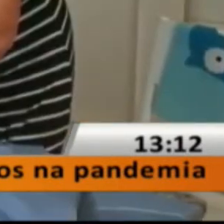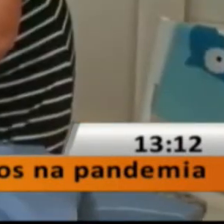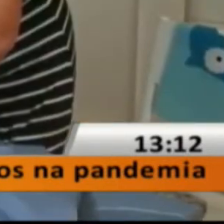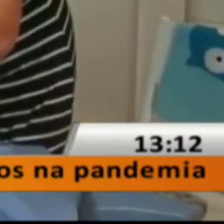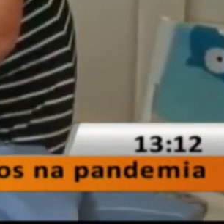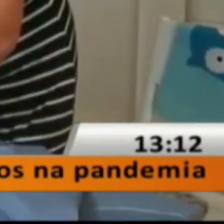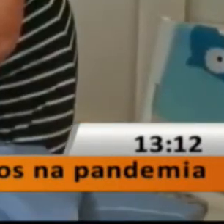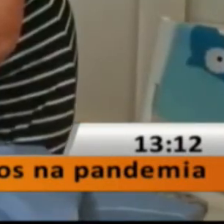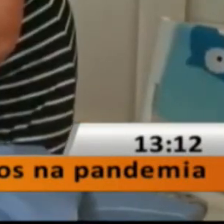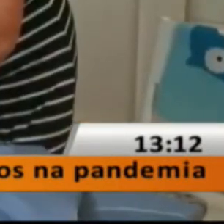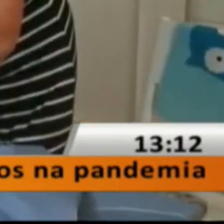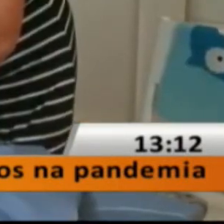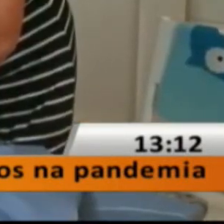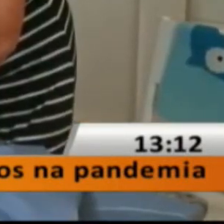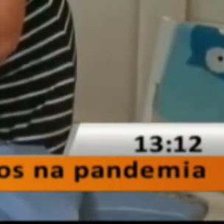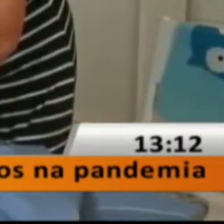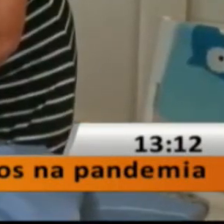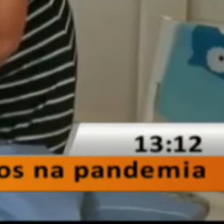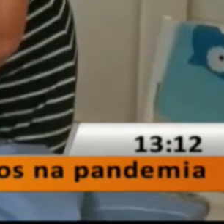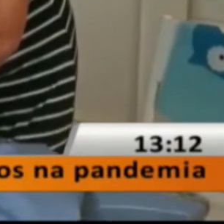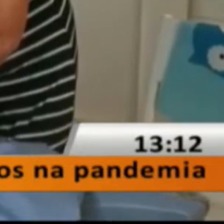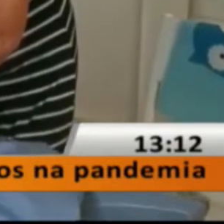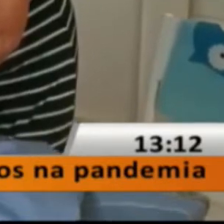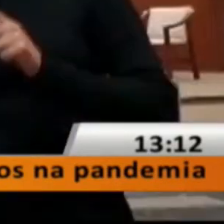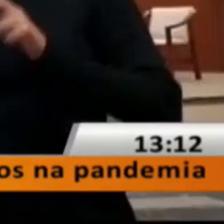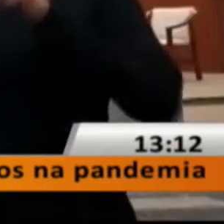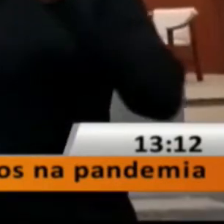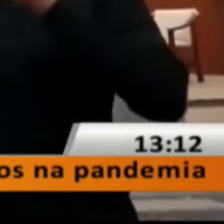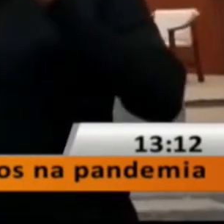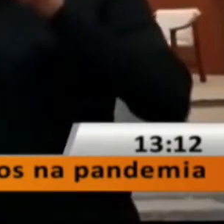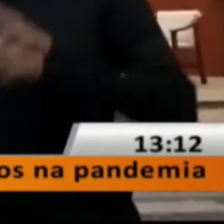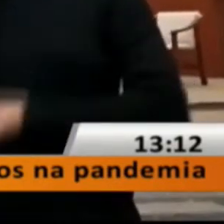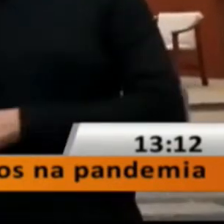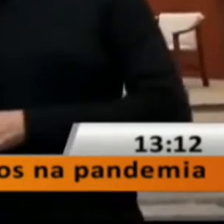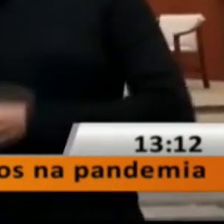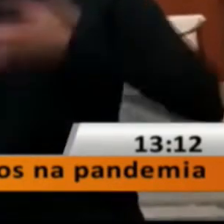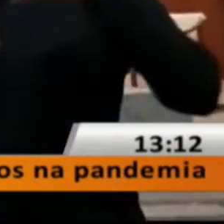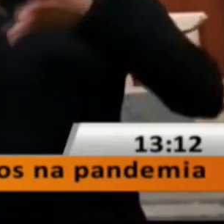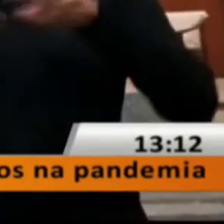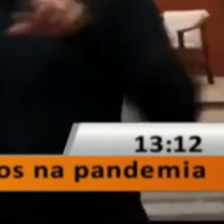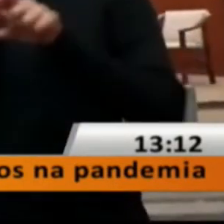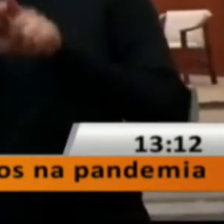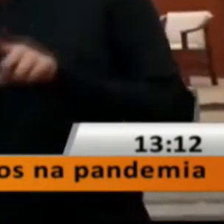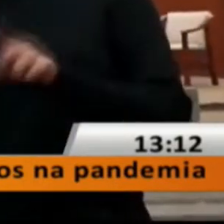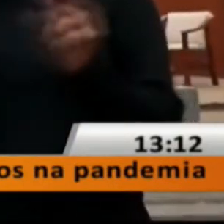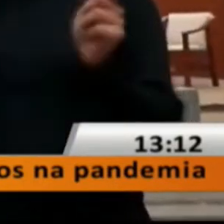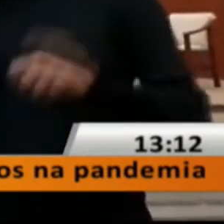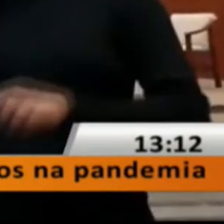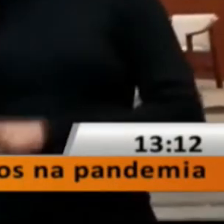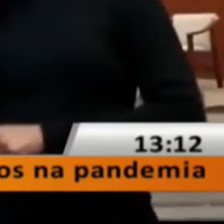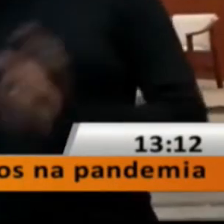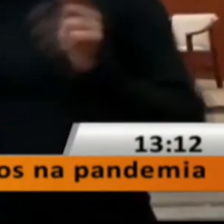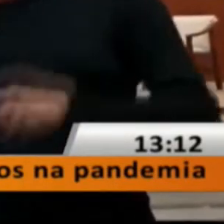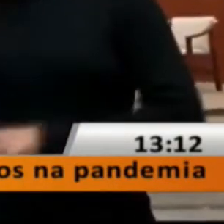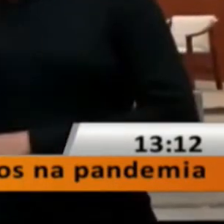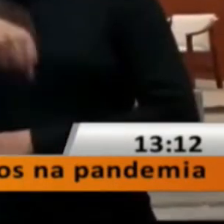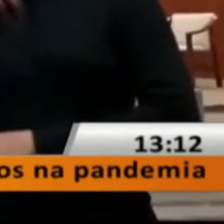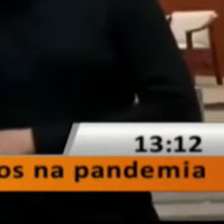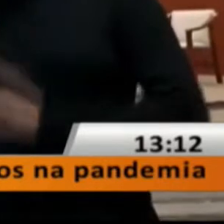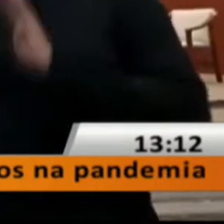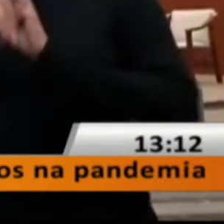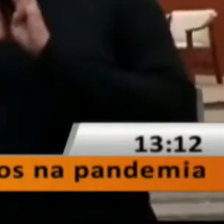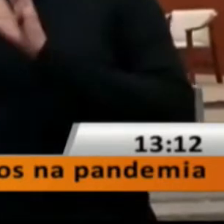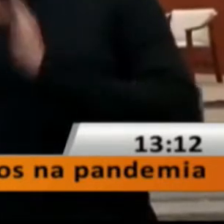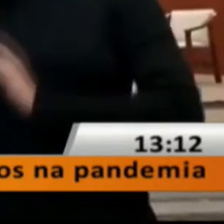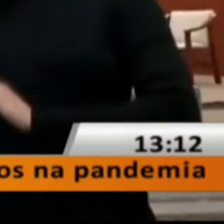momentos de tantas dificuldades e de isolamento social. Você pode vir aqui buscar na 905 Sul, aqui